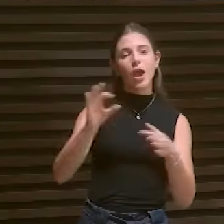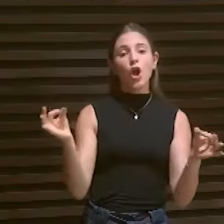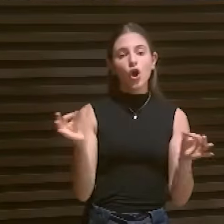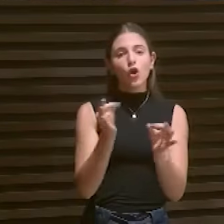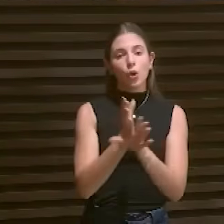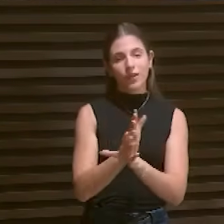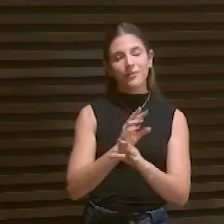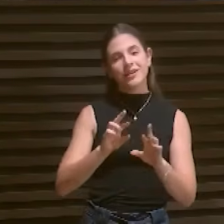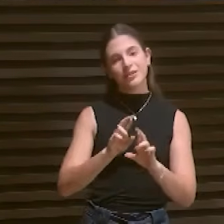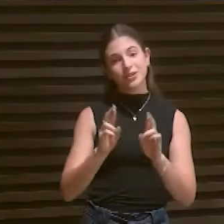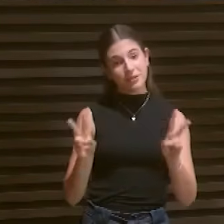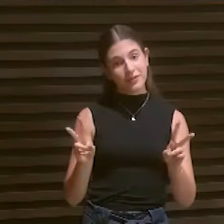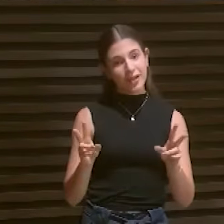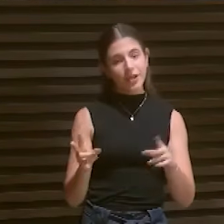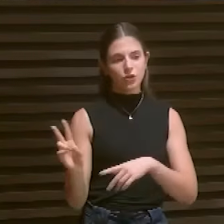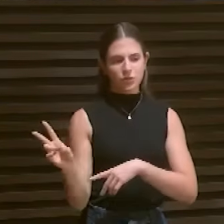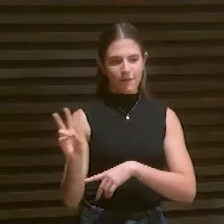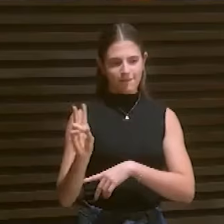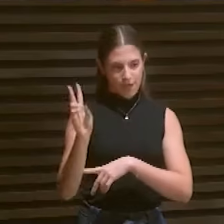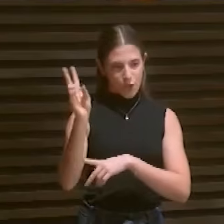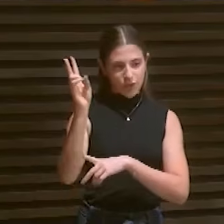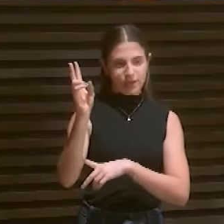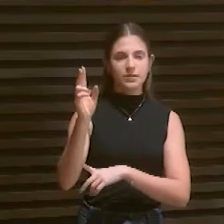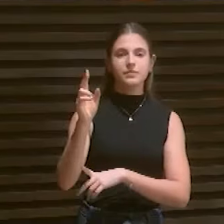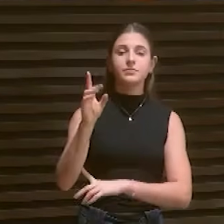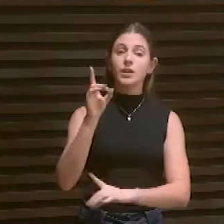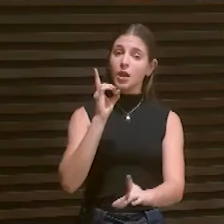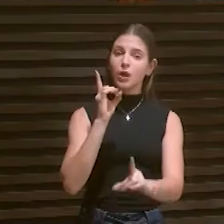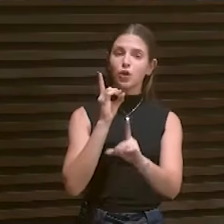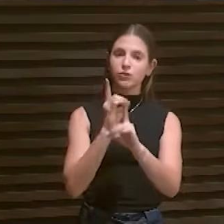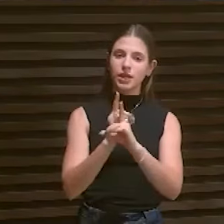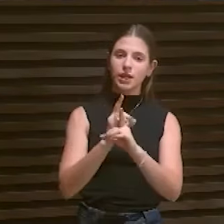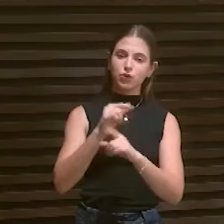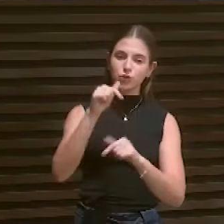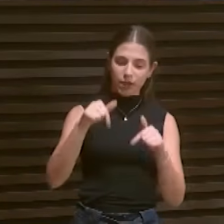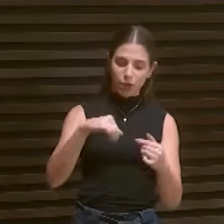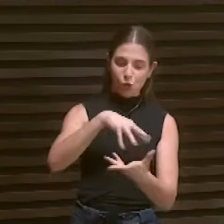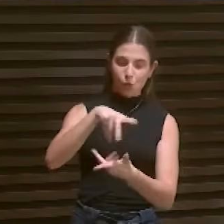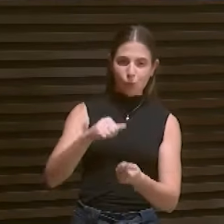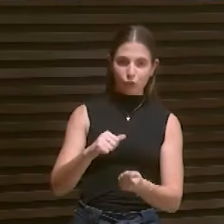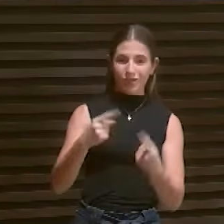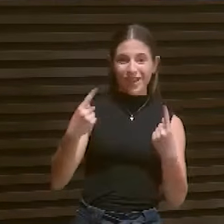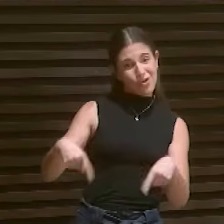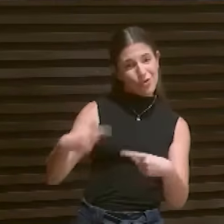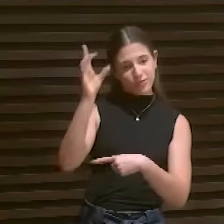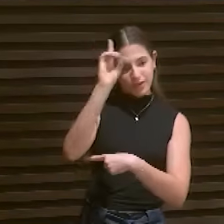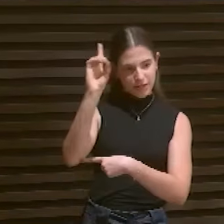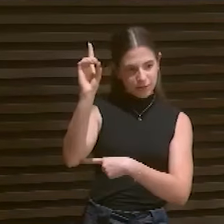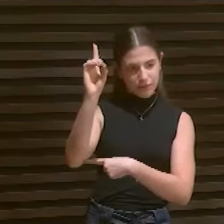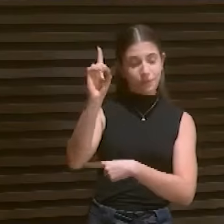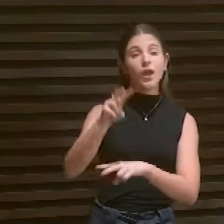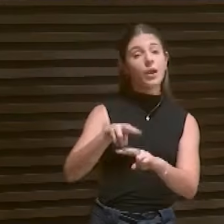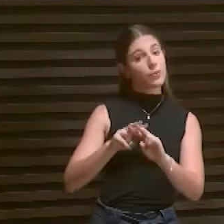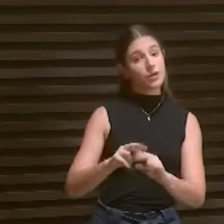diferente deste conjunto de valores que são contrários a Deus. E é por isso que este mundo